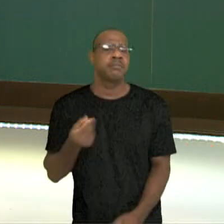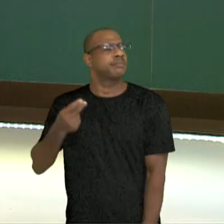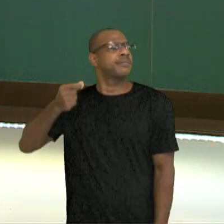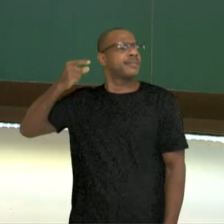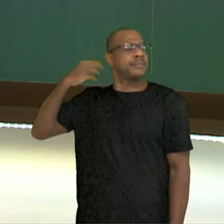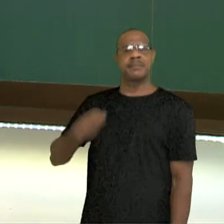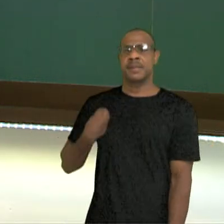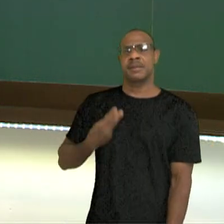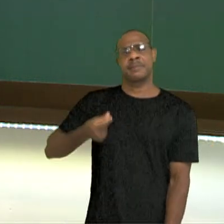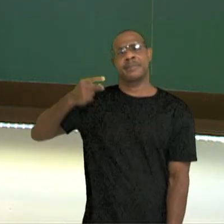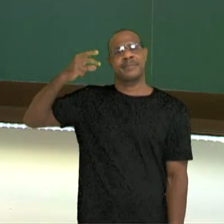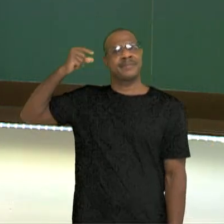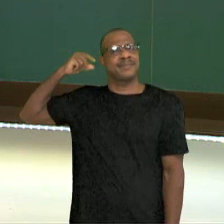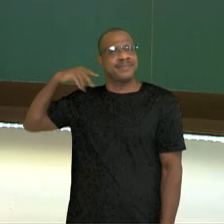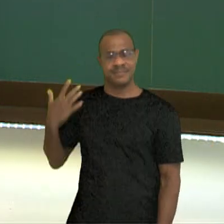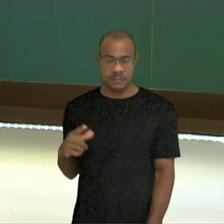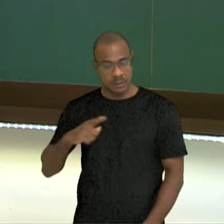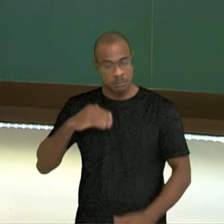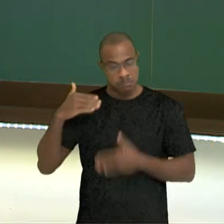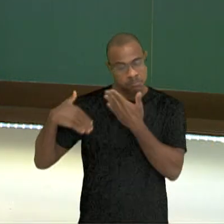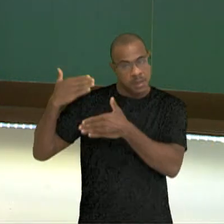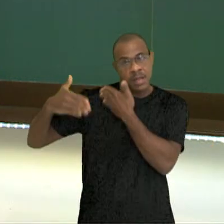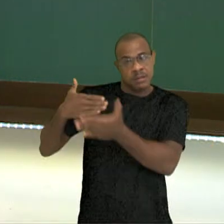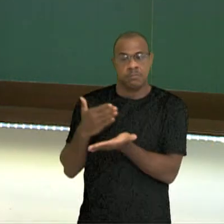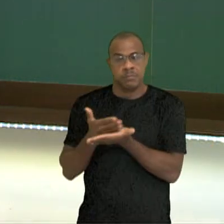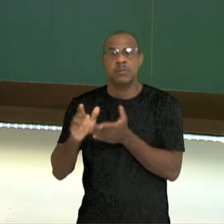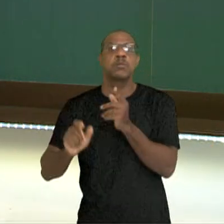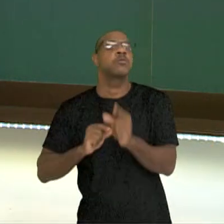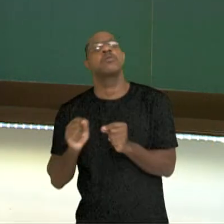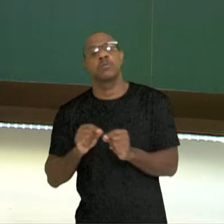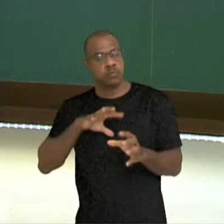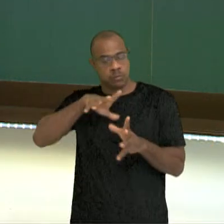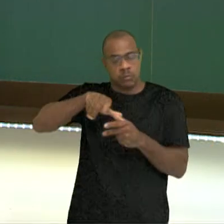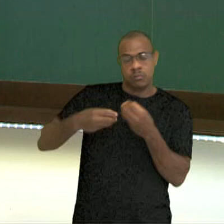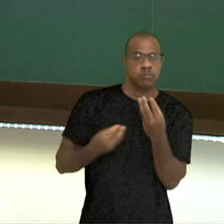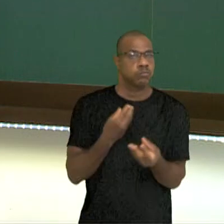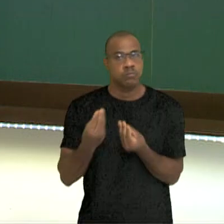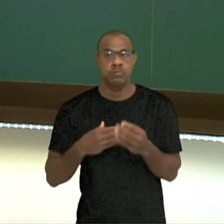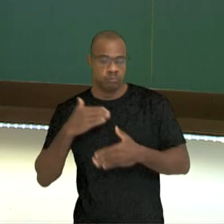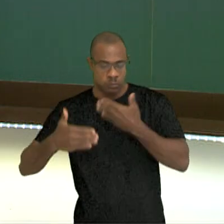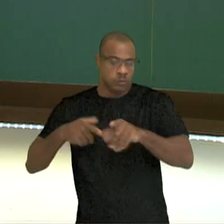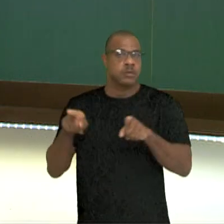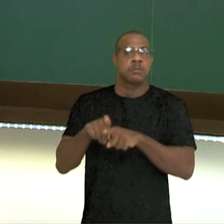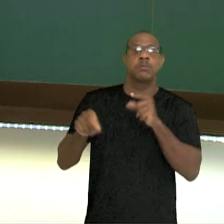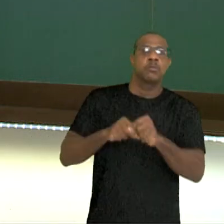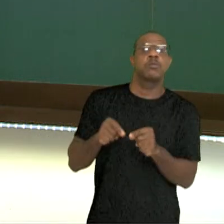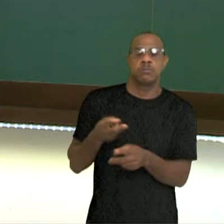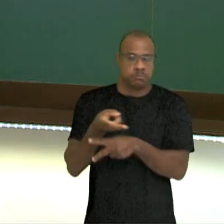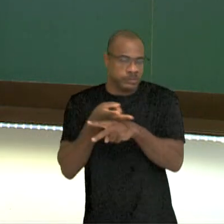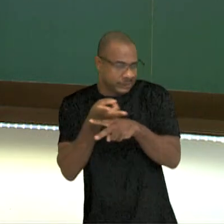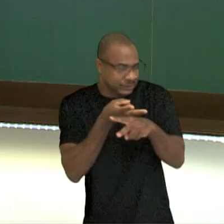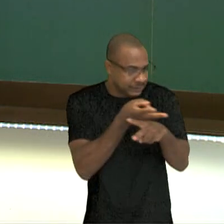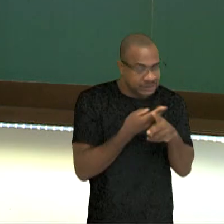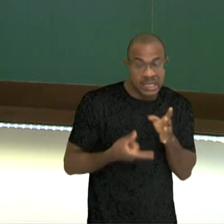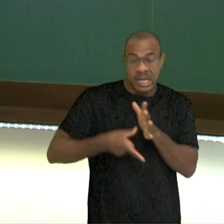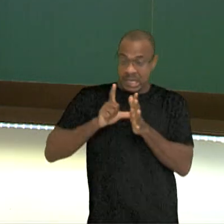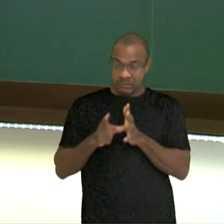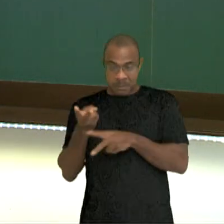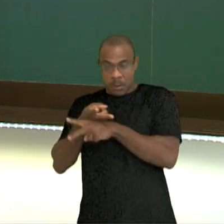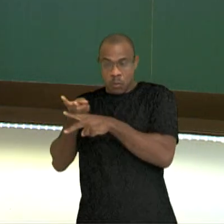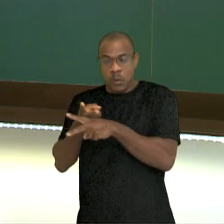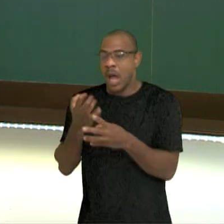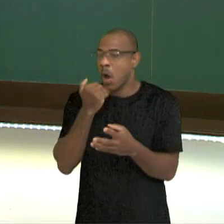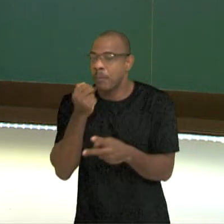estava presente nos processos de iniciação, também nos processos de pré-caça, antes da caça